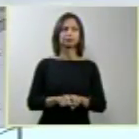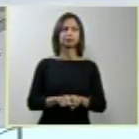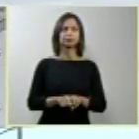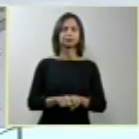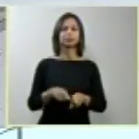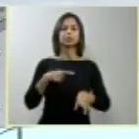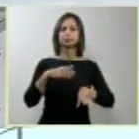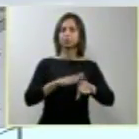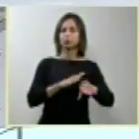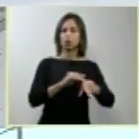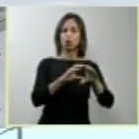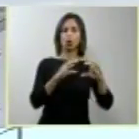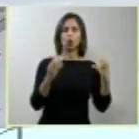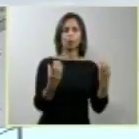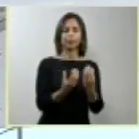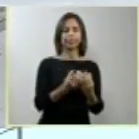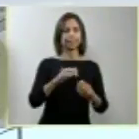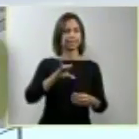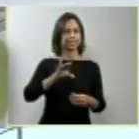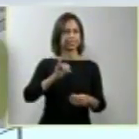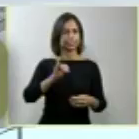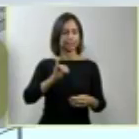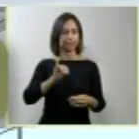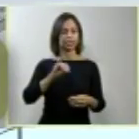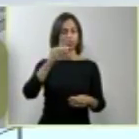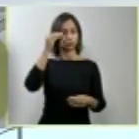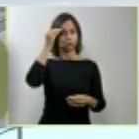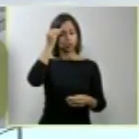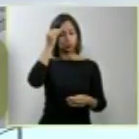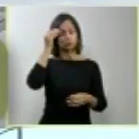membros da comunidade científica, meus